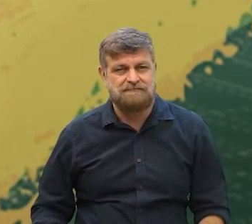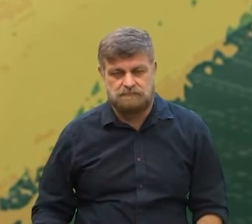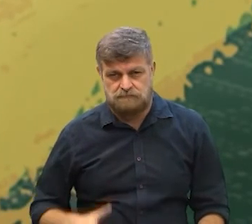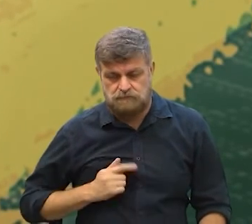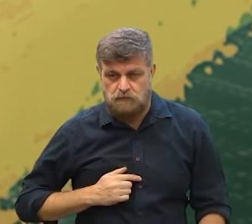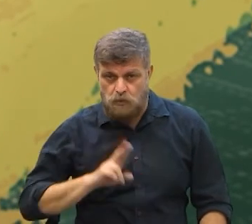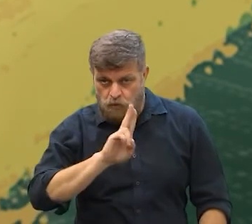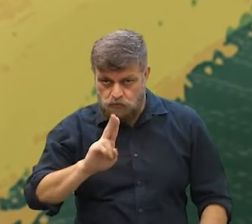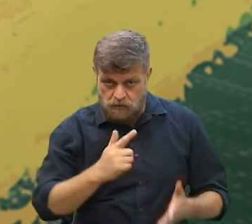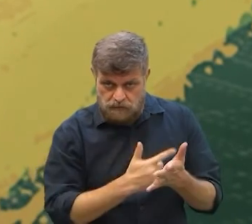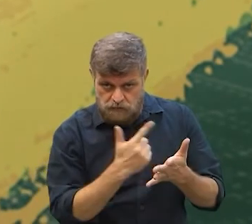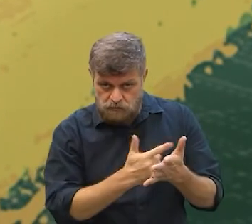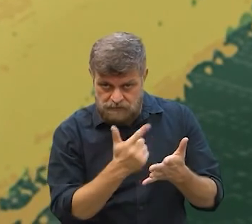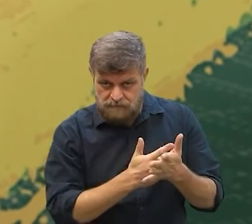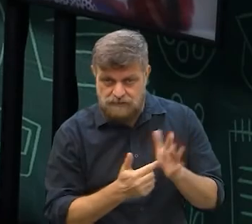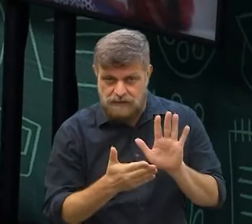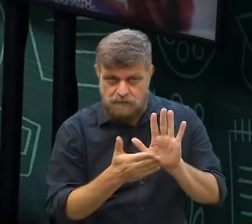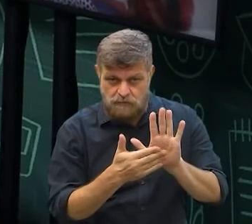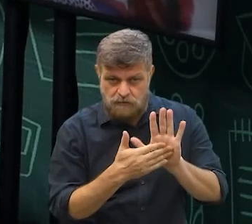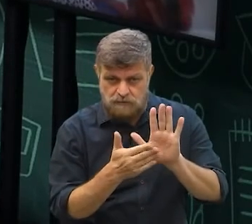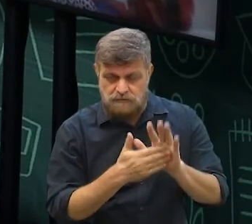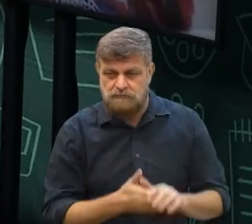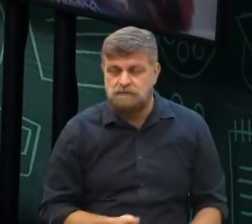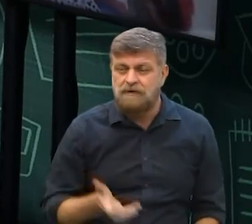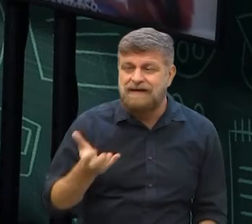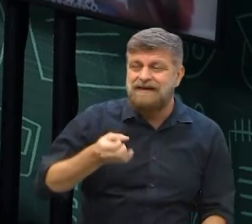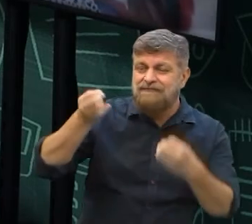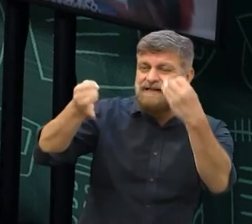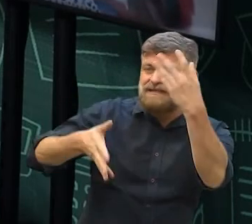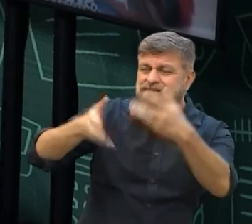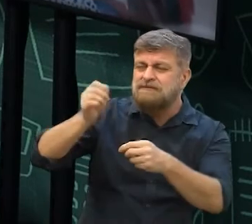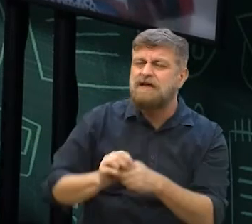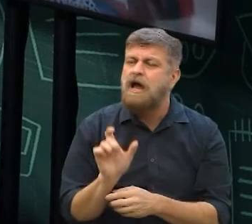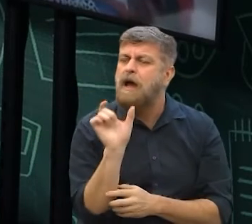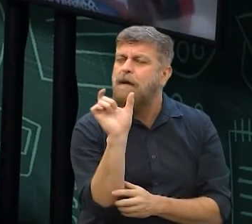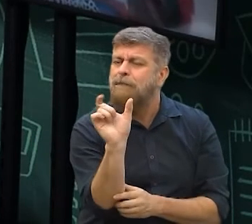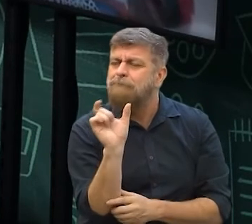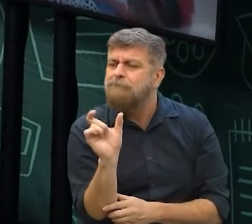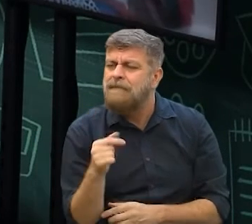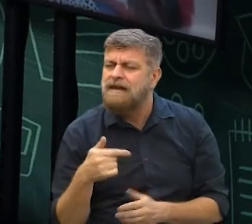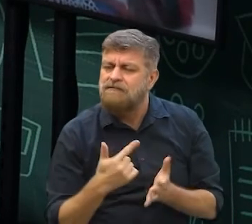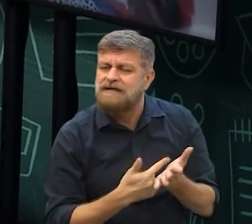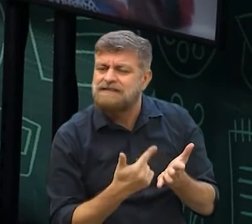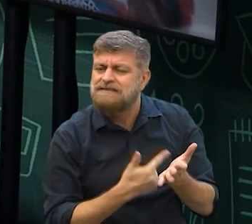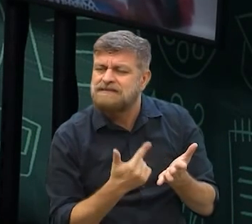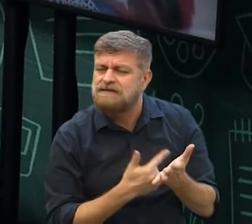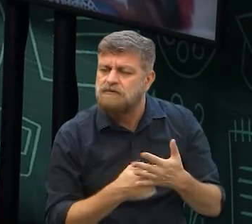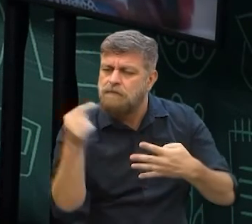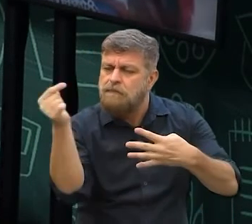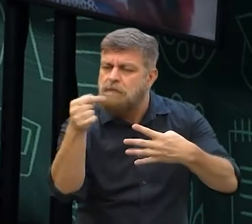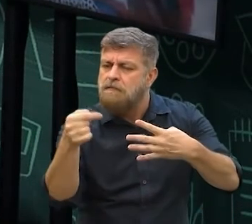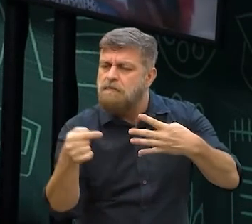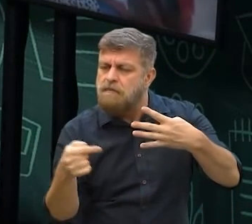Sim. Deslocamentos e proposições. Sim. Eu gostaria que a senhora explicasse um pouquinho mais para a gente a respeito desses